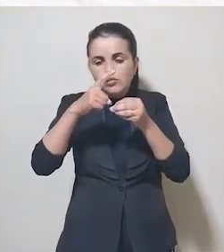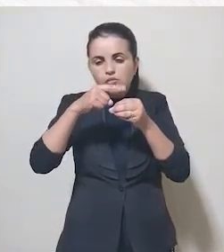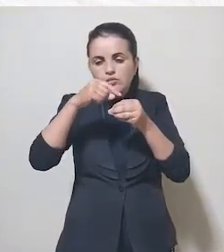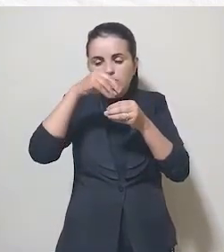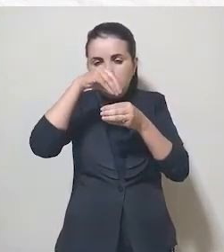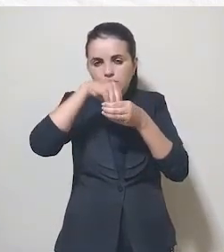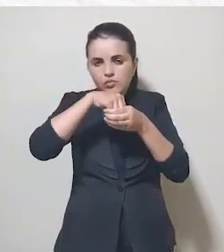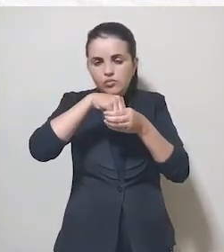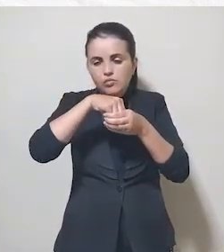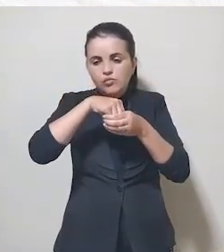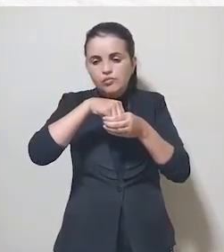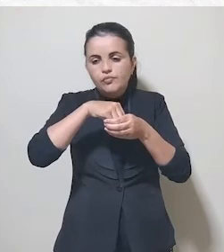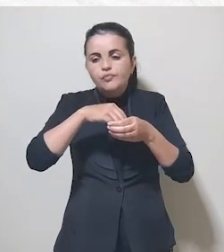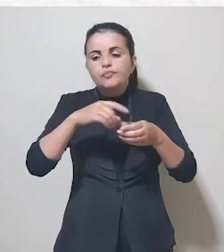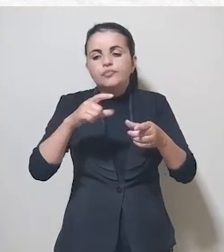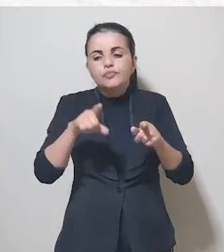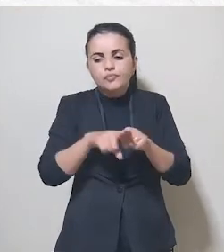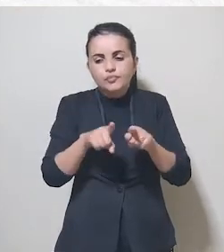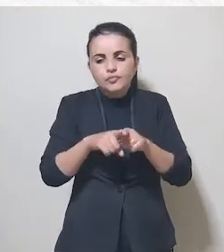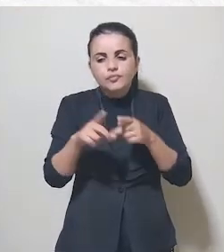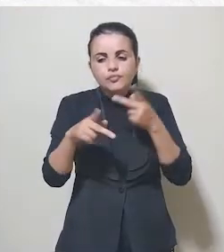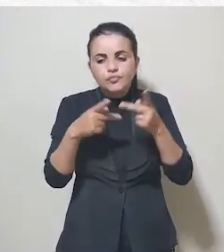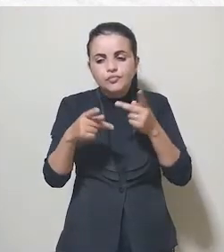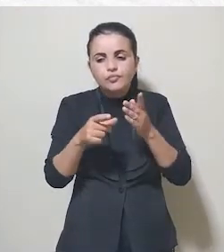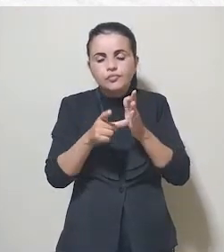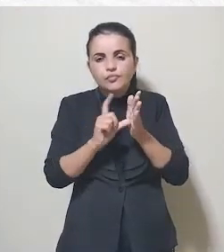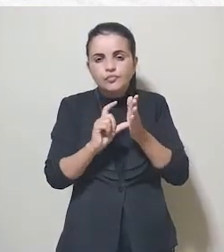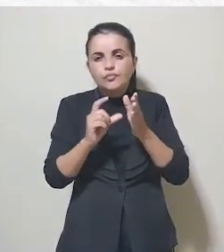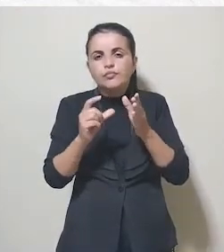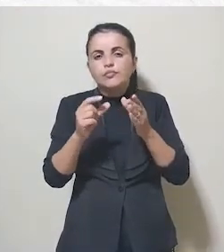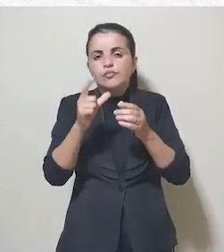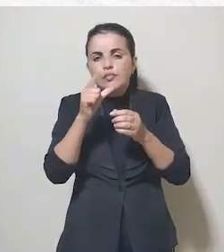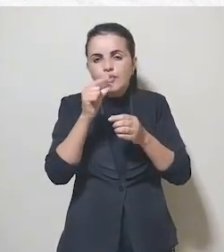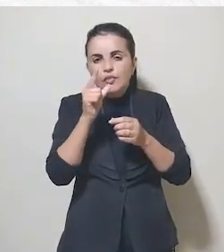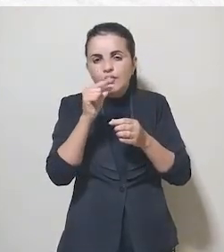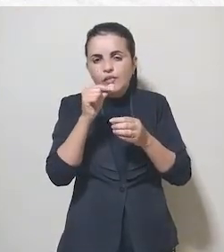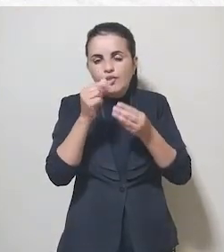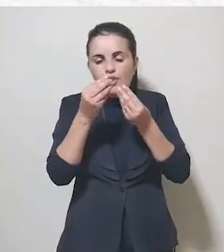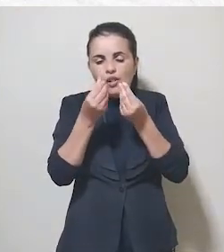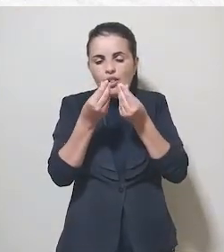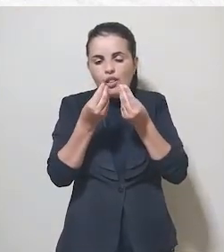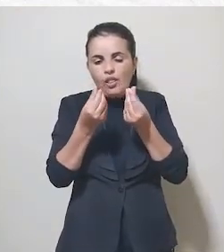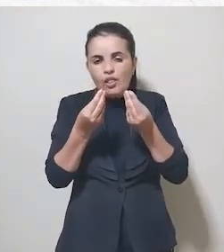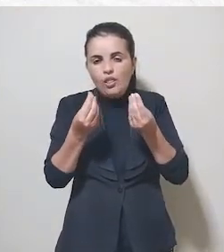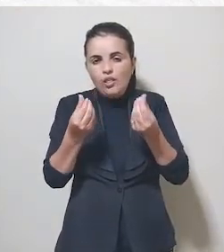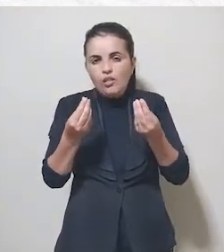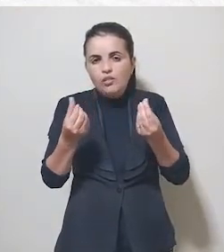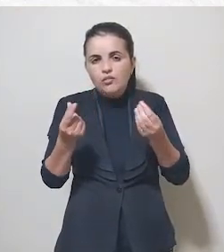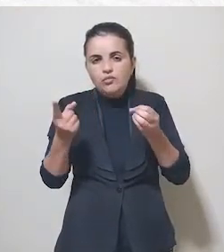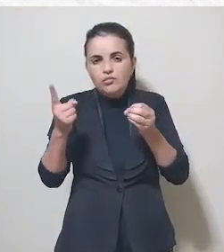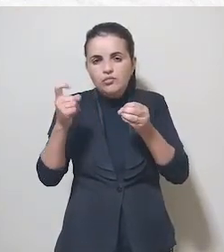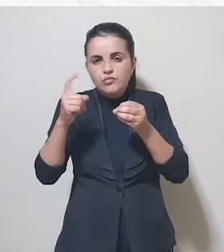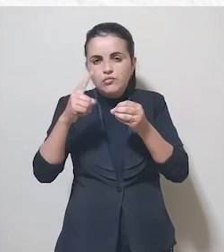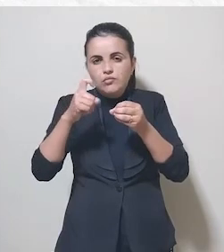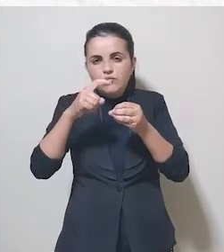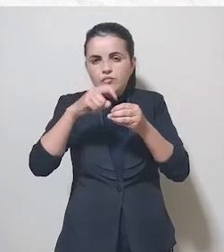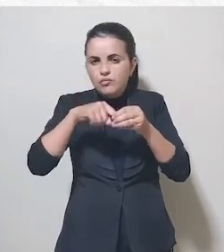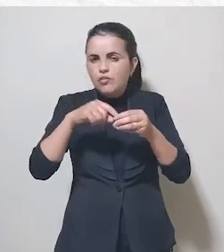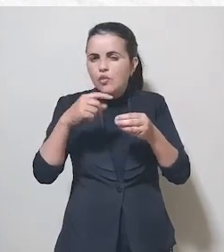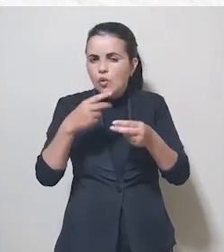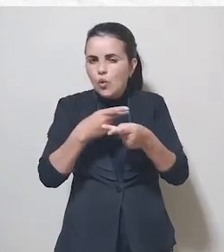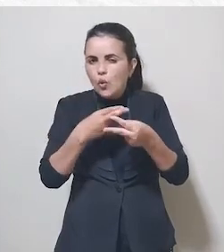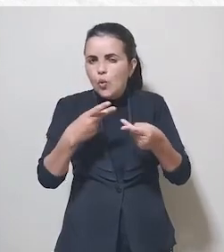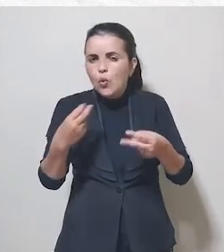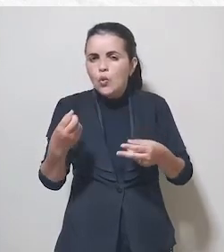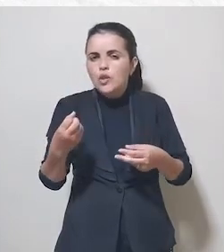é o que eu já falei a vocês no slide anterior. Então a gente tem esse líquido prostático que ele vai integrar aí esse esperma. E uma coisa